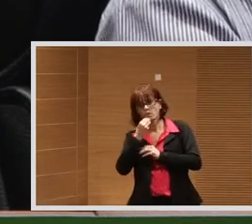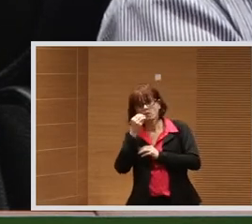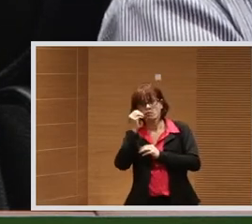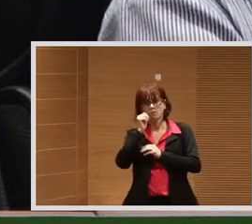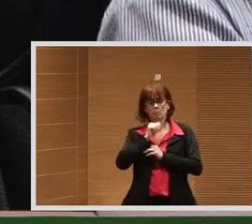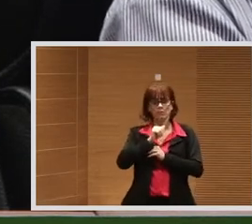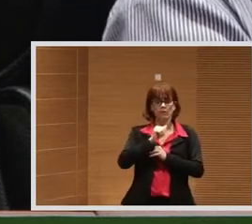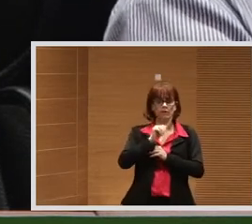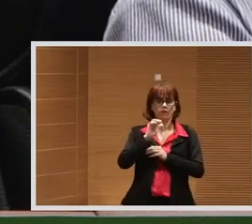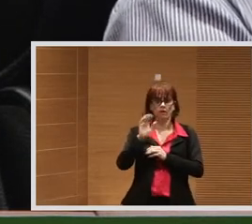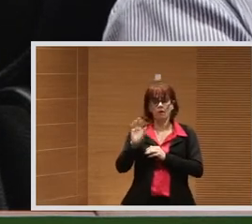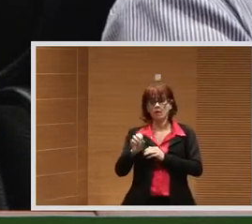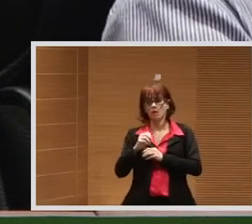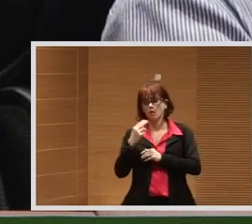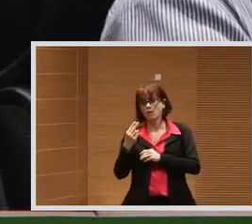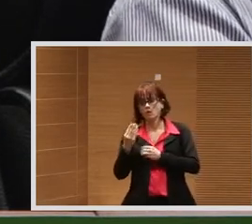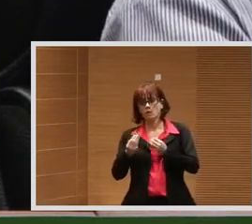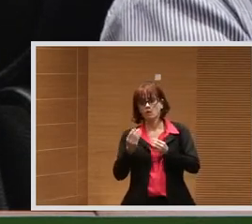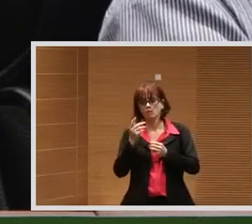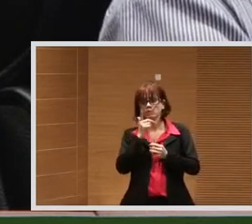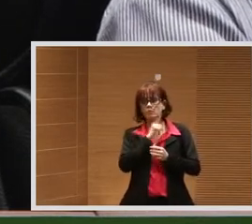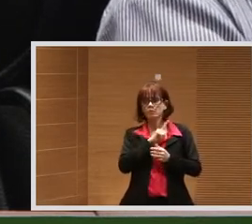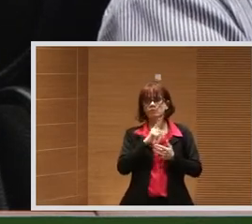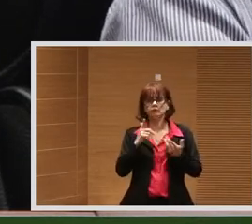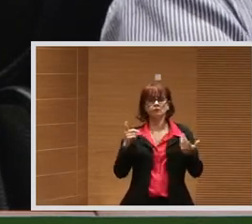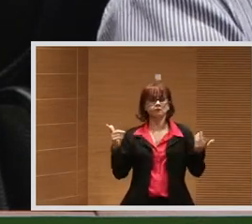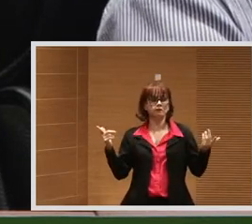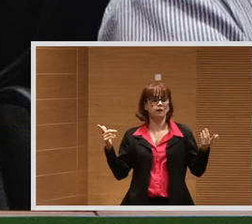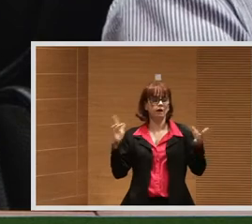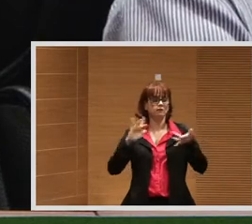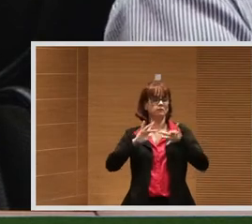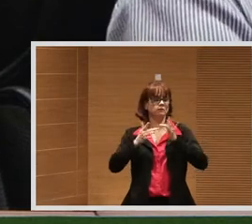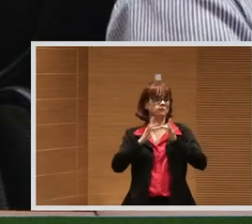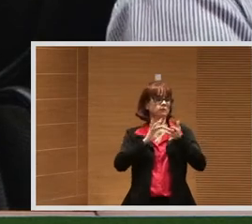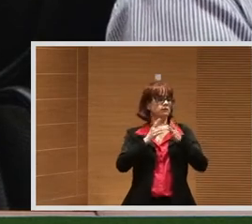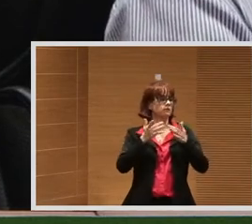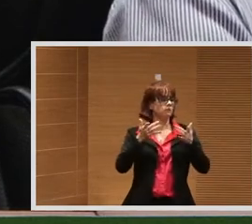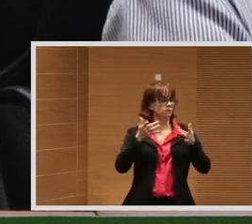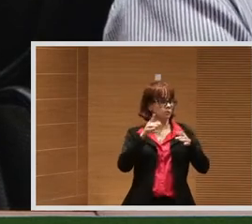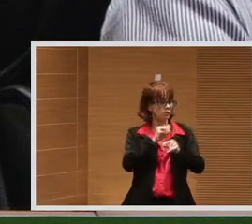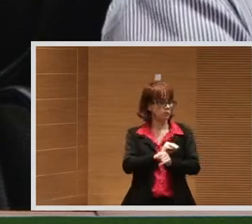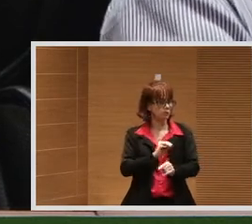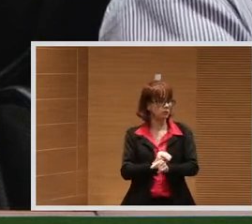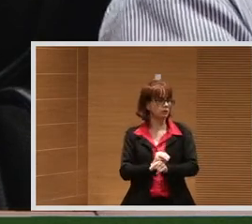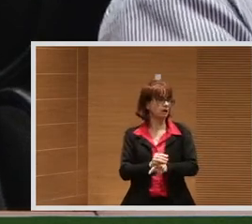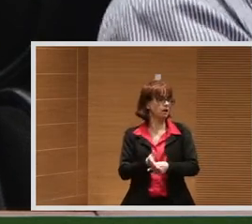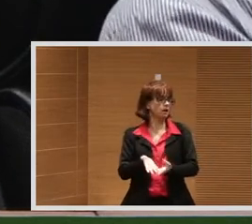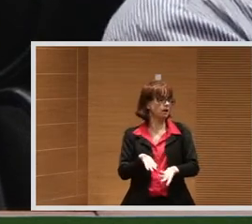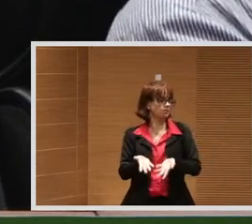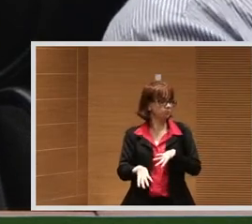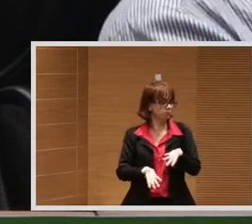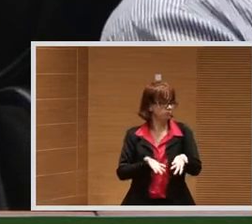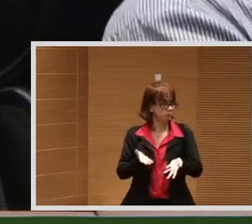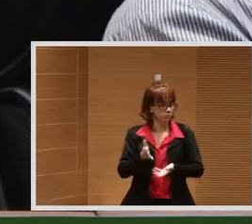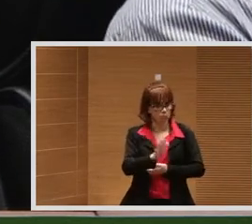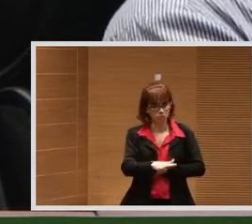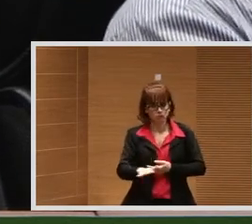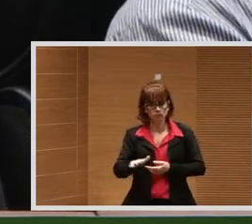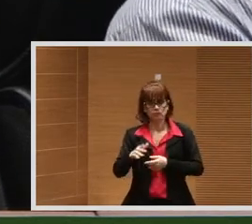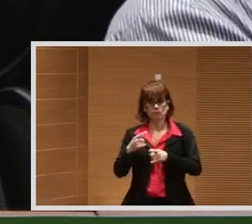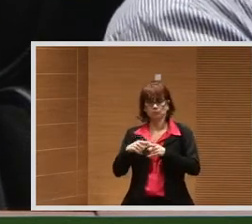né? Como é que a gente vai conseguindo tecer redes de cuidado e solidariedade para essas crianças cujo